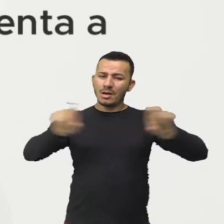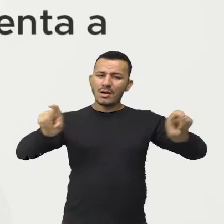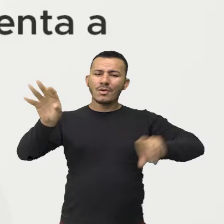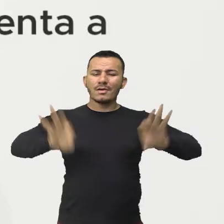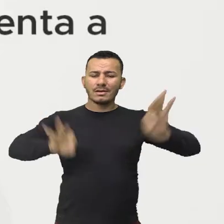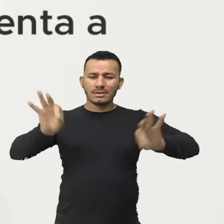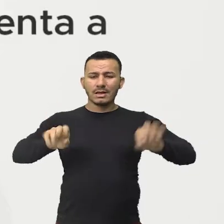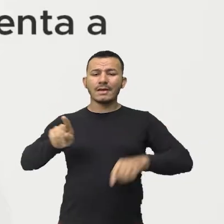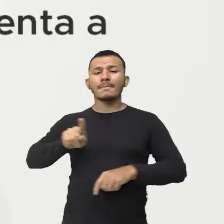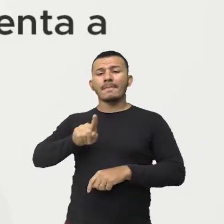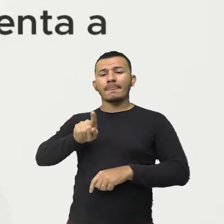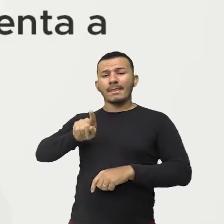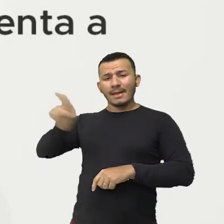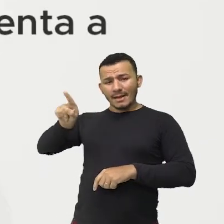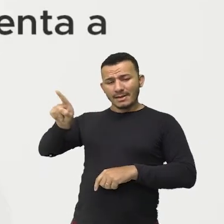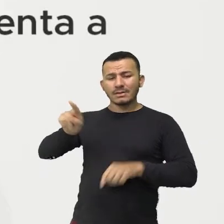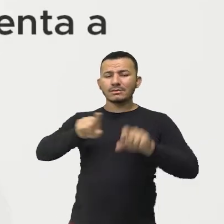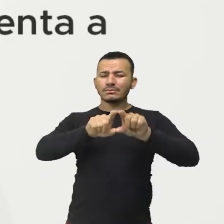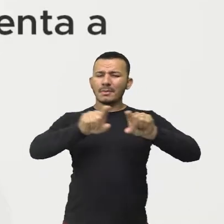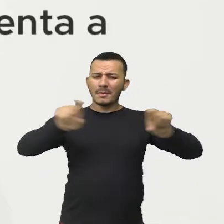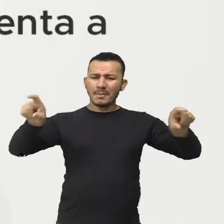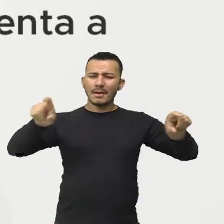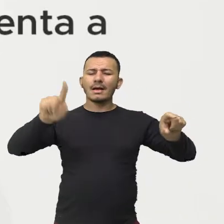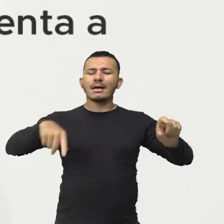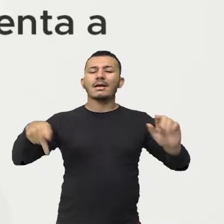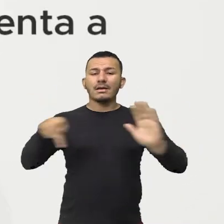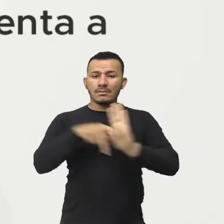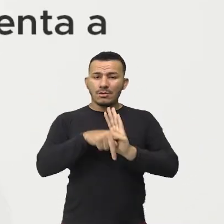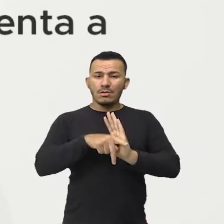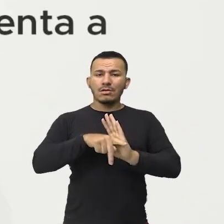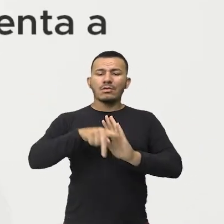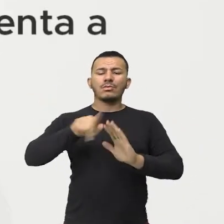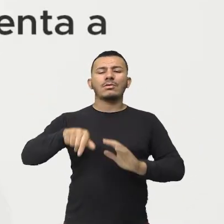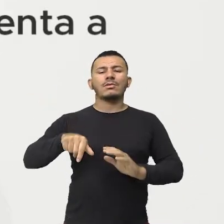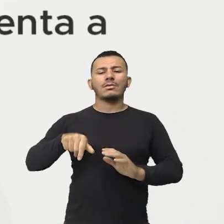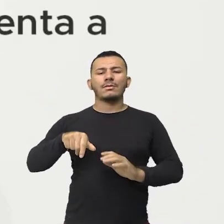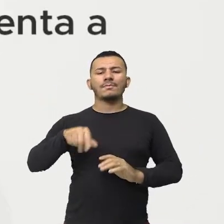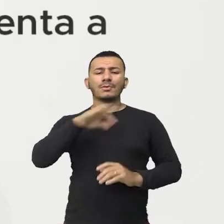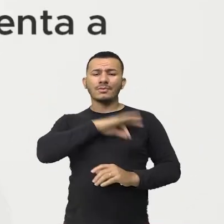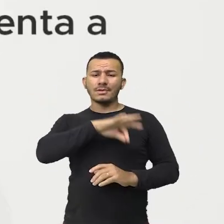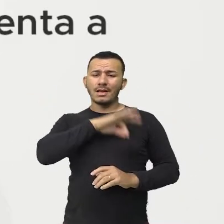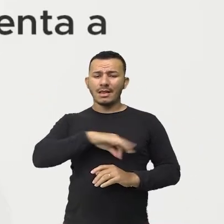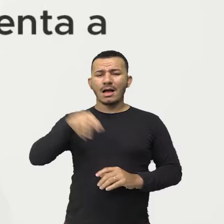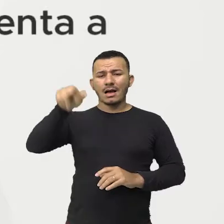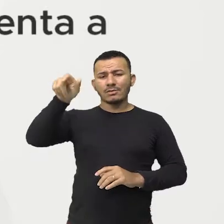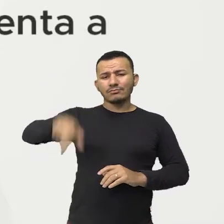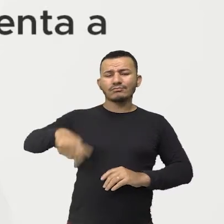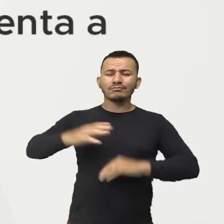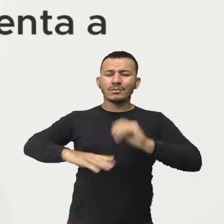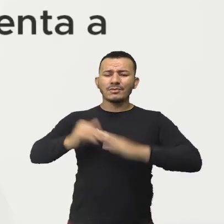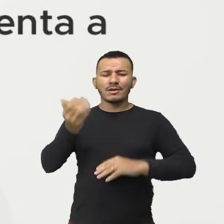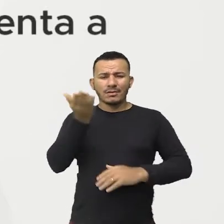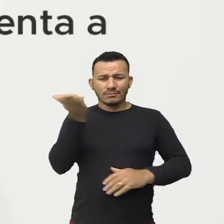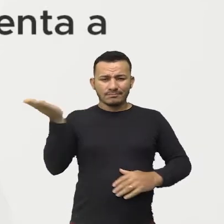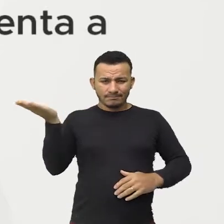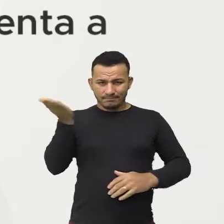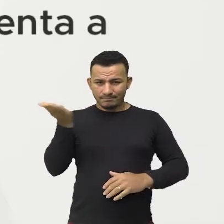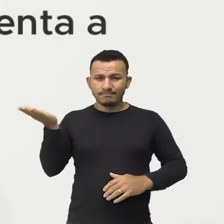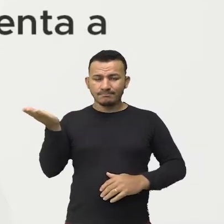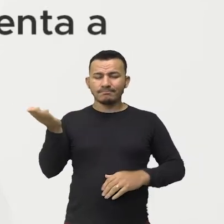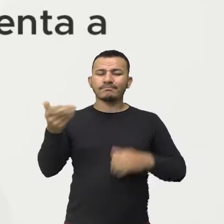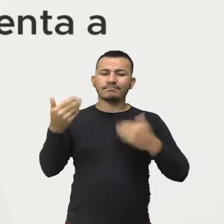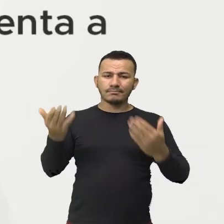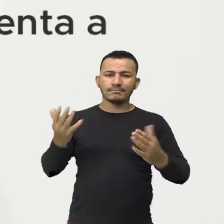É essa expressão aqui, ó, que representa o salário aí do garçom que ele vai fazer,